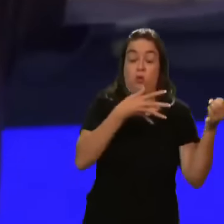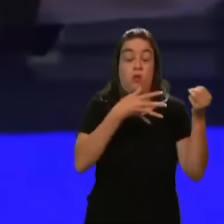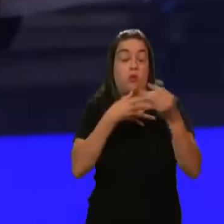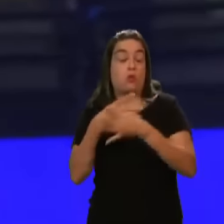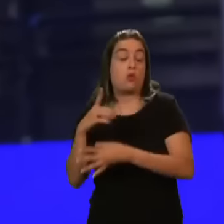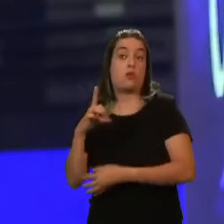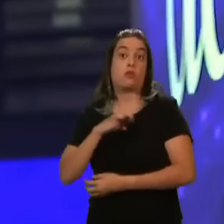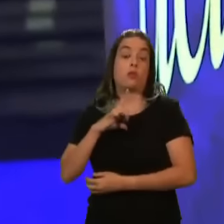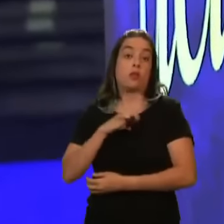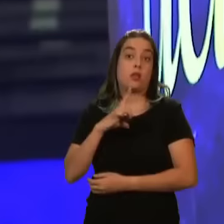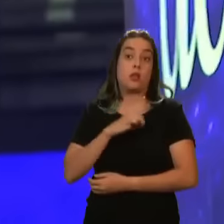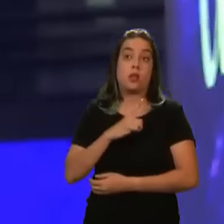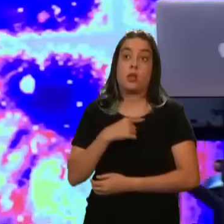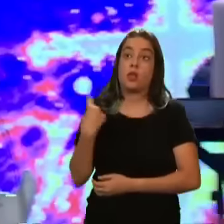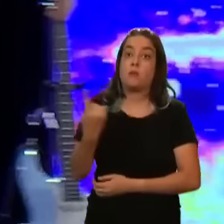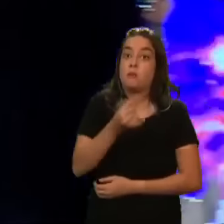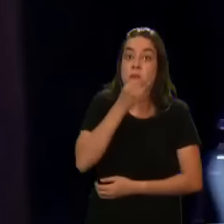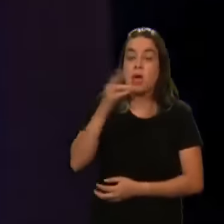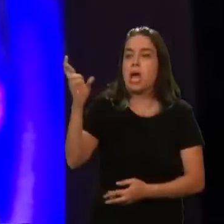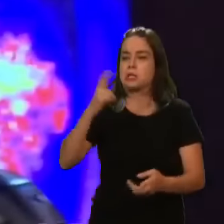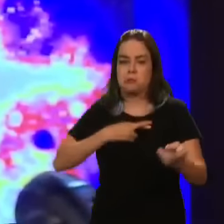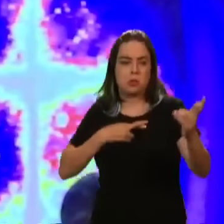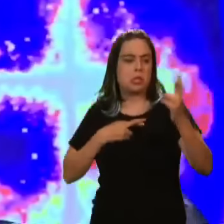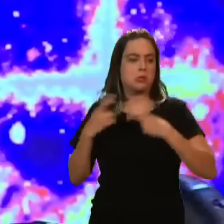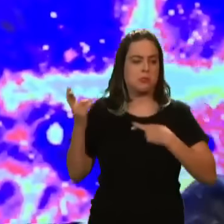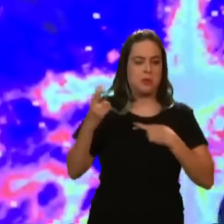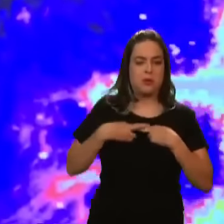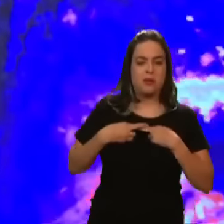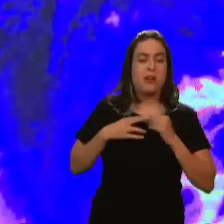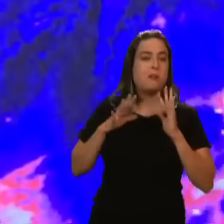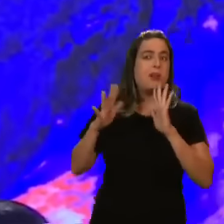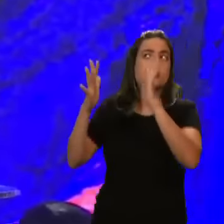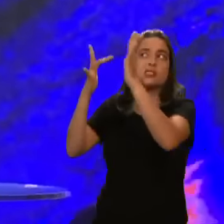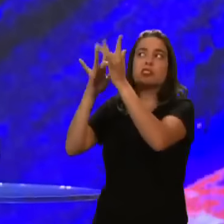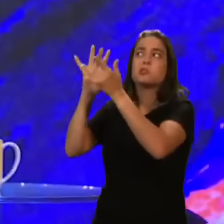lá e aí a gente consegue resposta, ao invés de ir a Cristo.